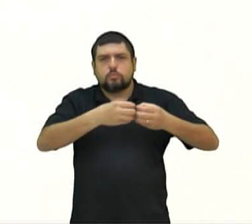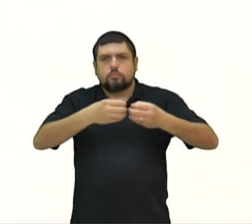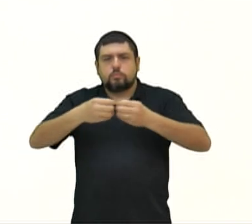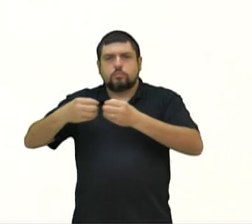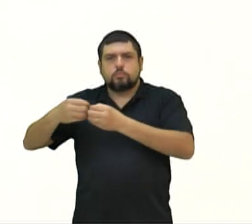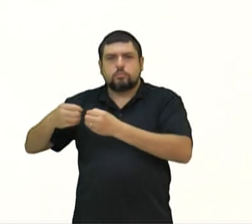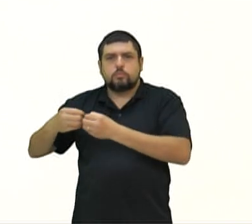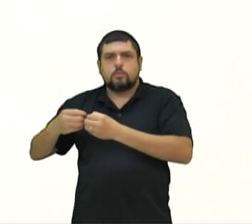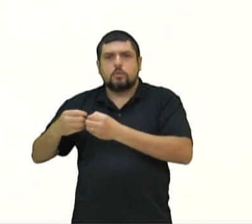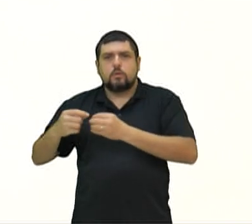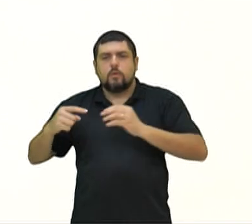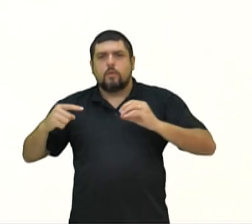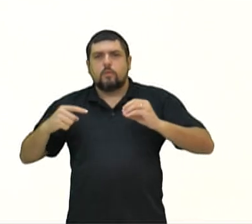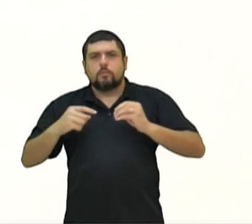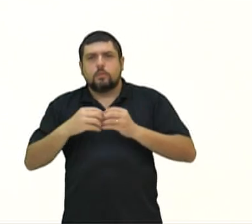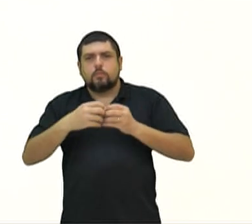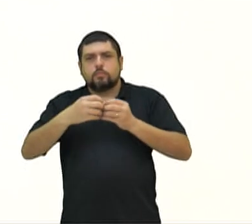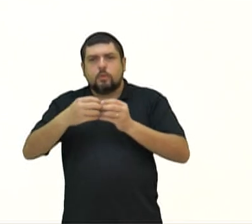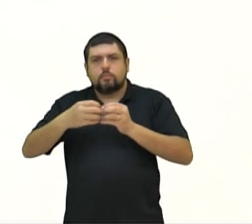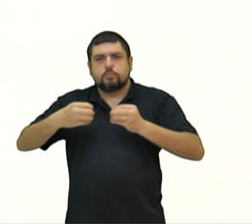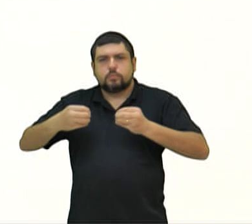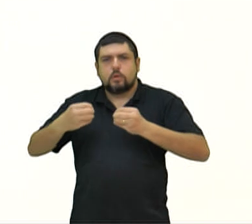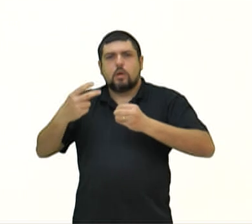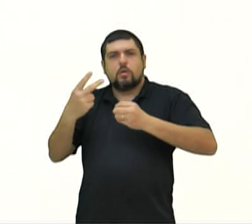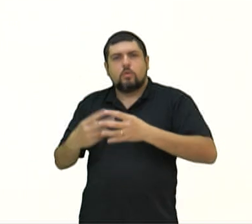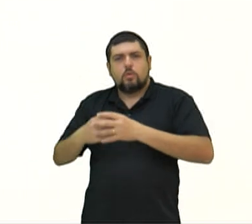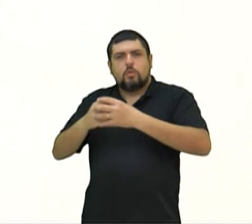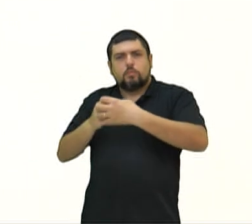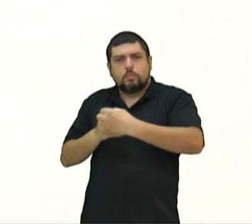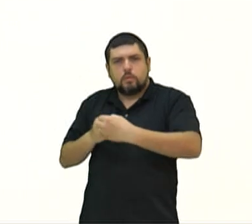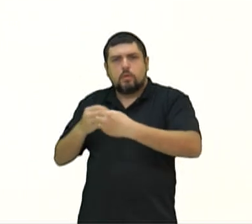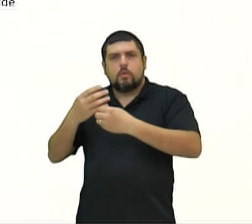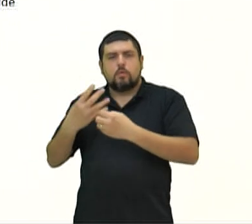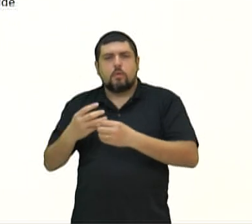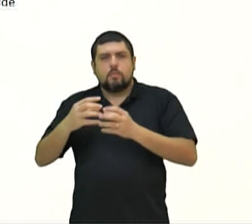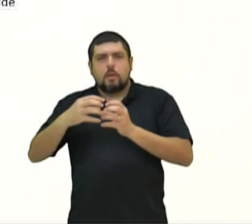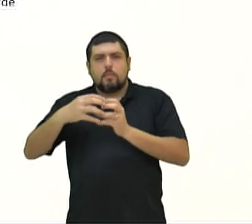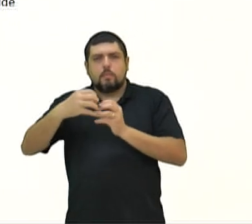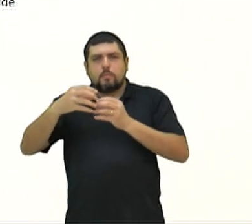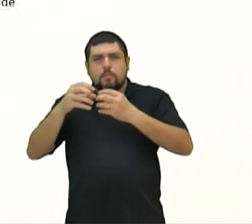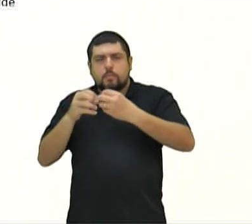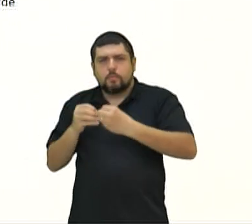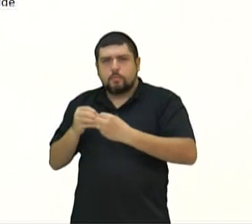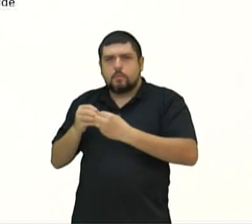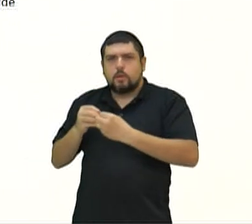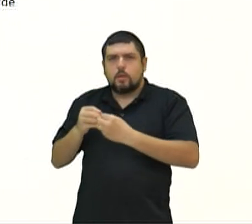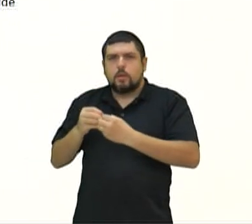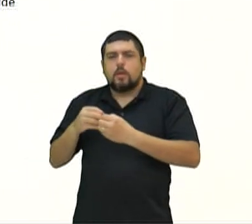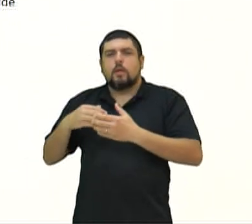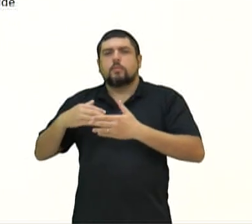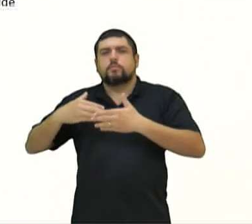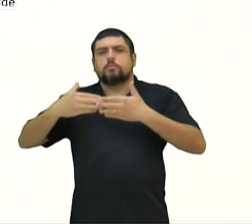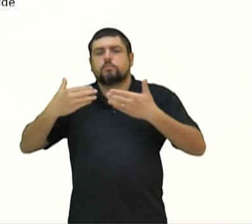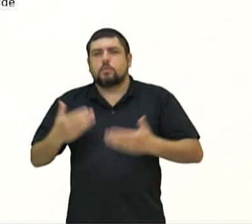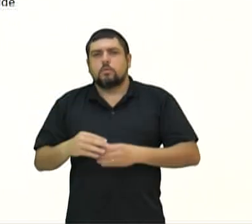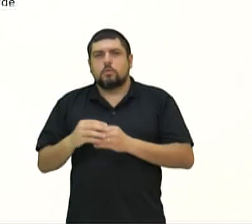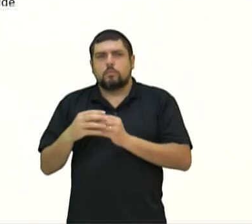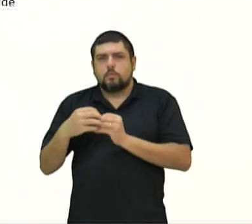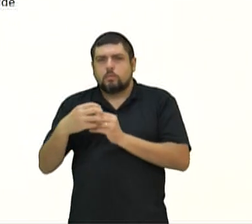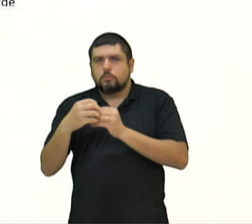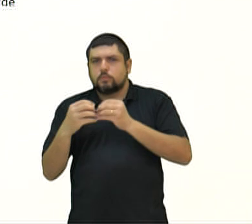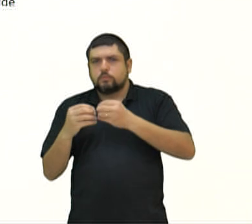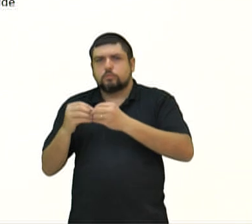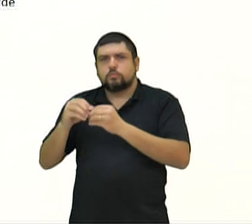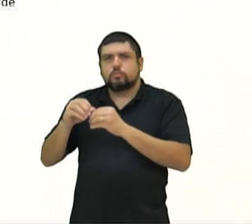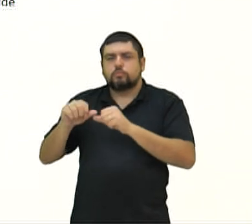zigoto se divide em duas células, se divide em 4 e tudo mais, formando a mórula. A mórula vai avançar, a gente vai ver isso aí também num